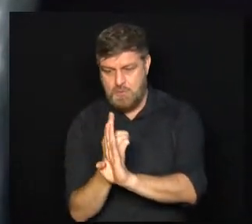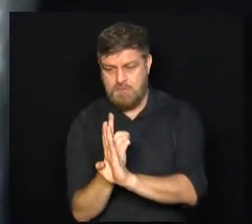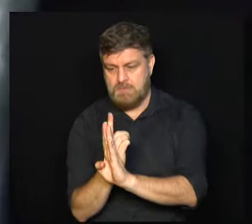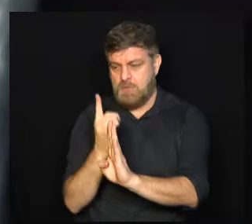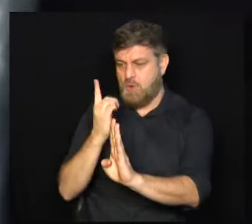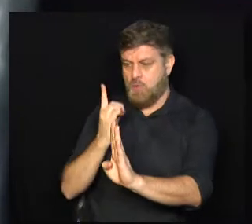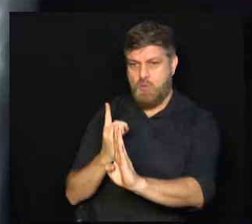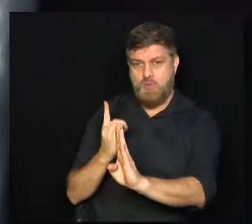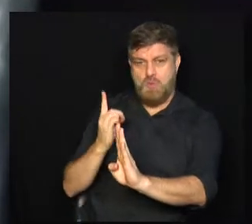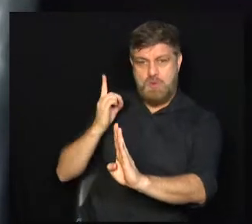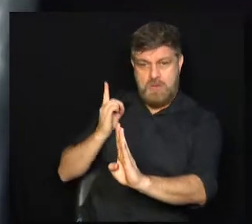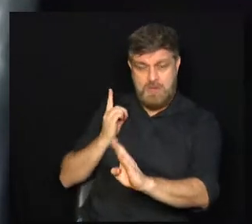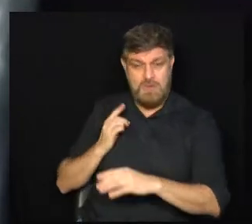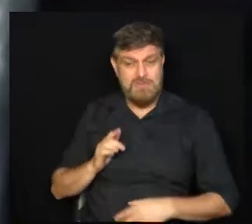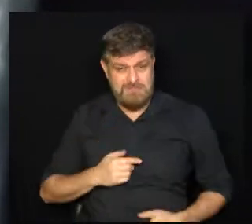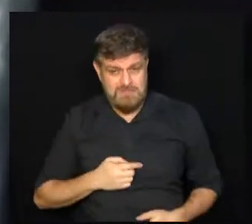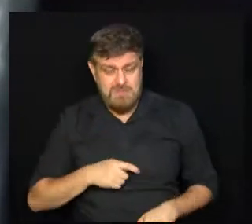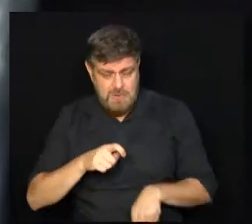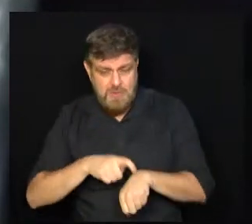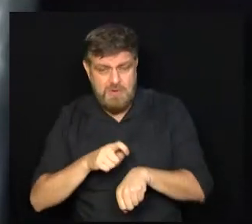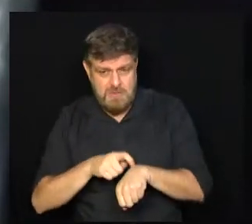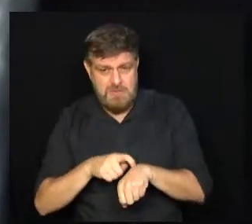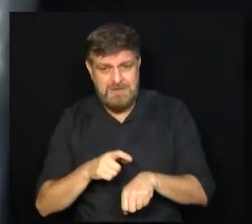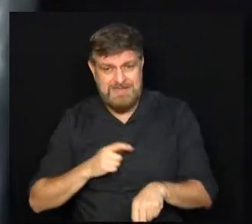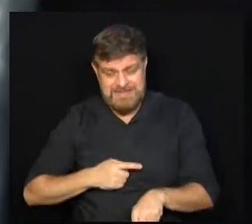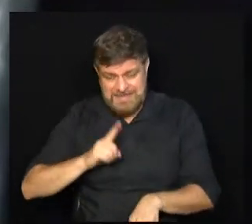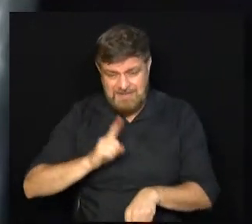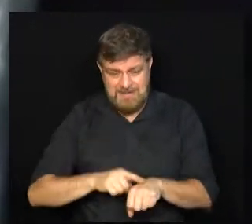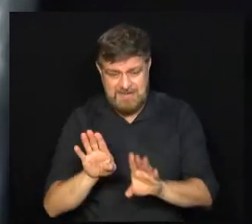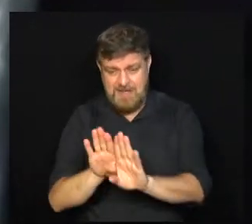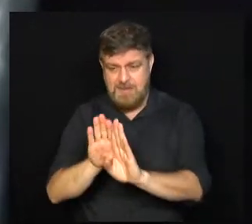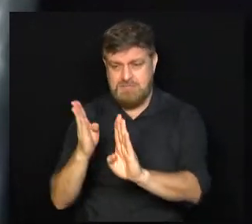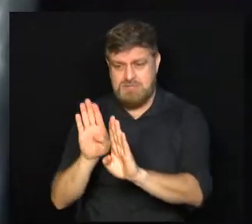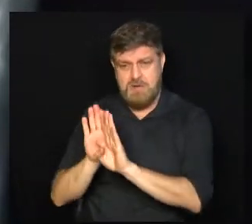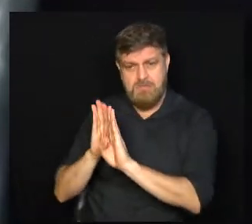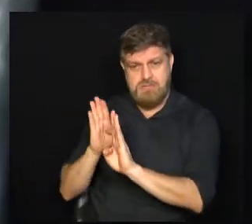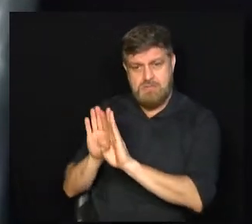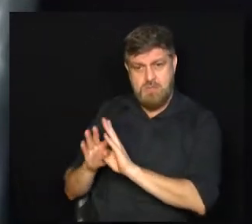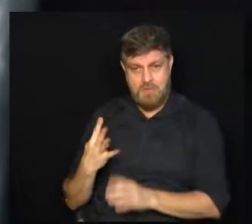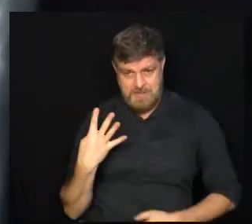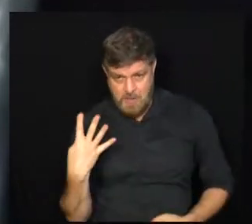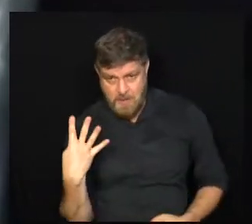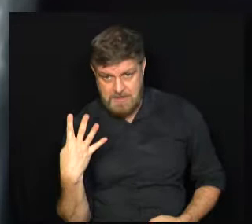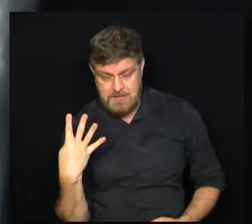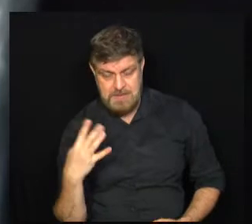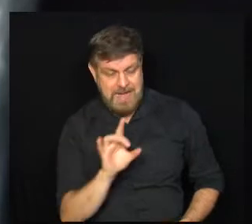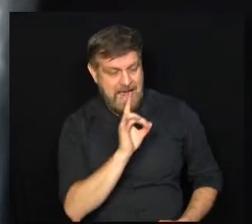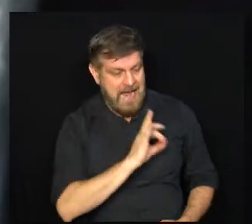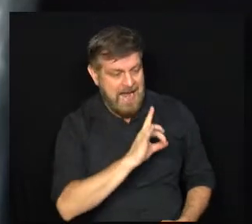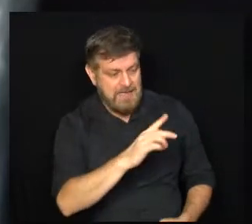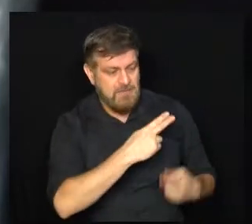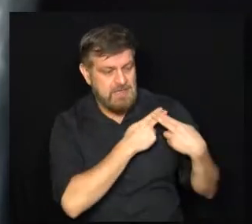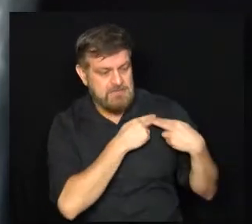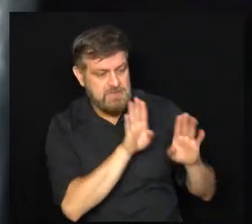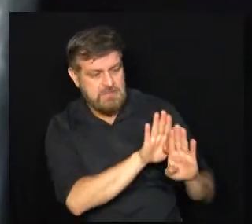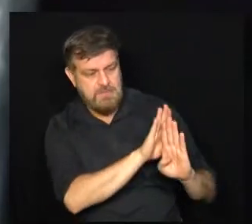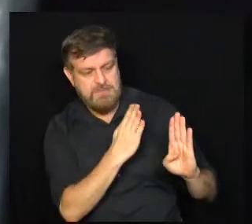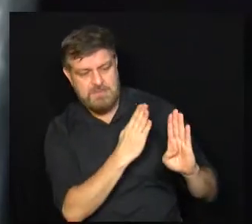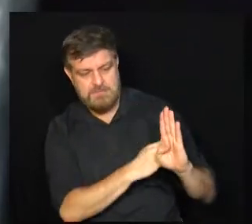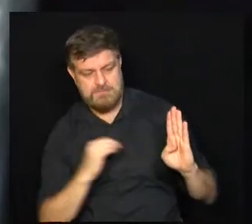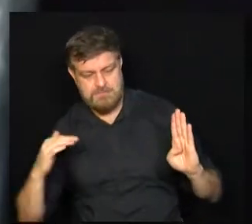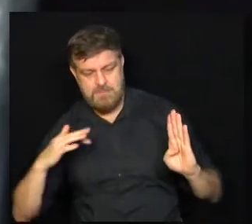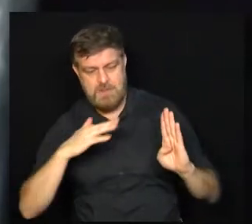uma emergência, se a aeronave tem 4 portas, 4 comissários, cada um abre a porta, cada um